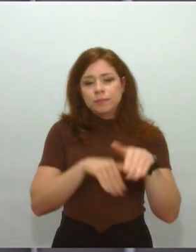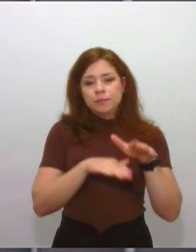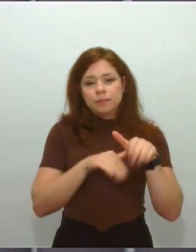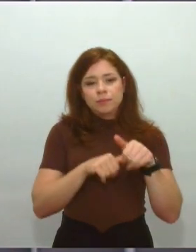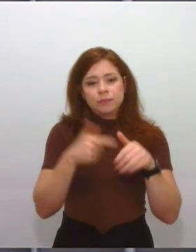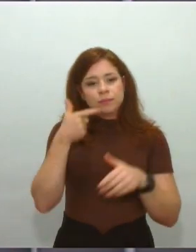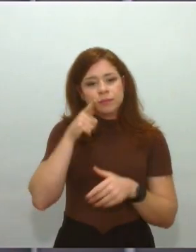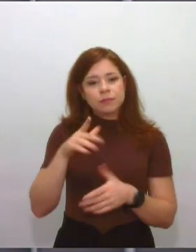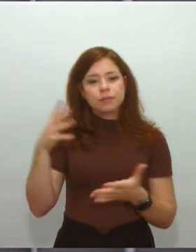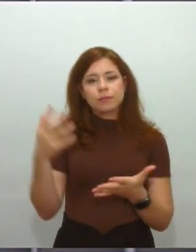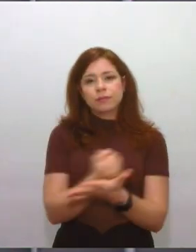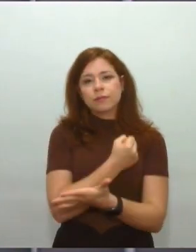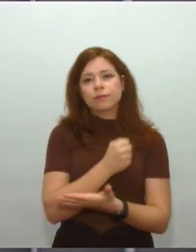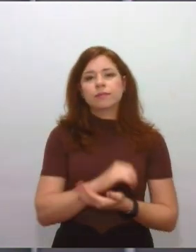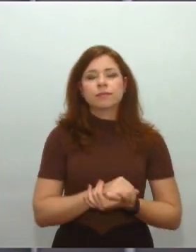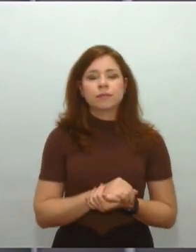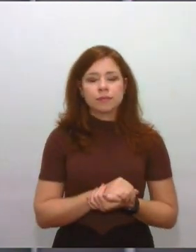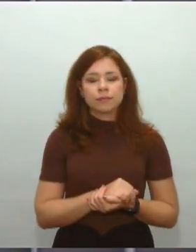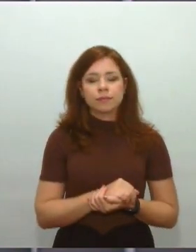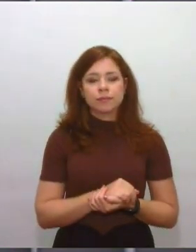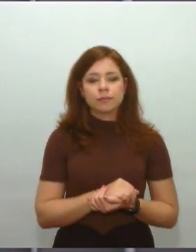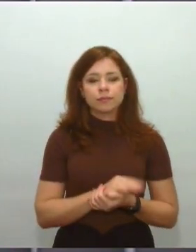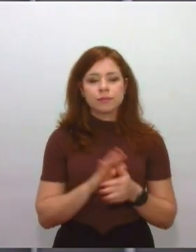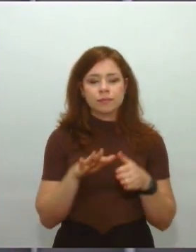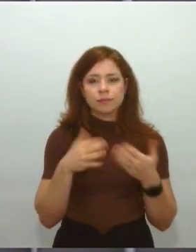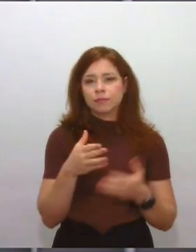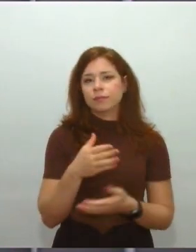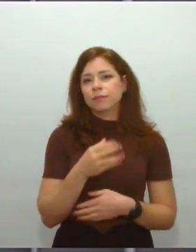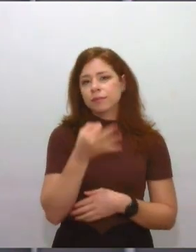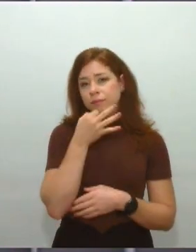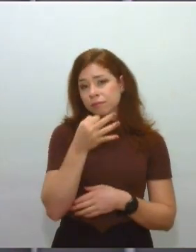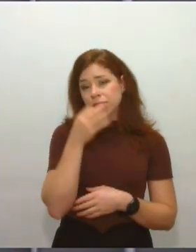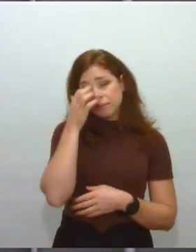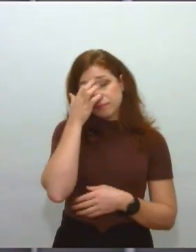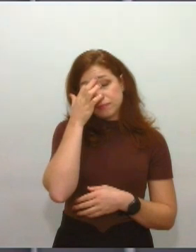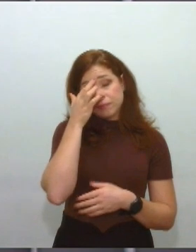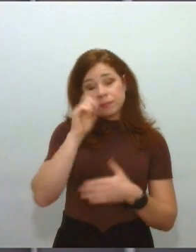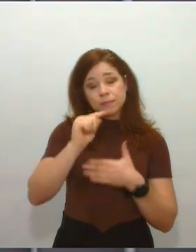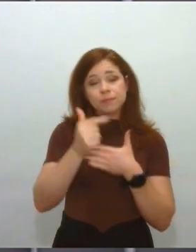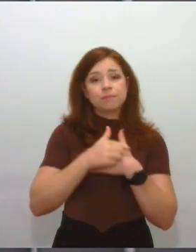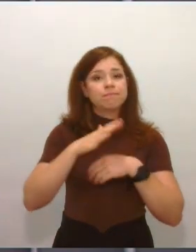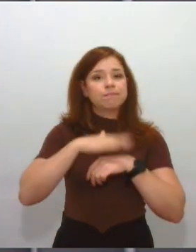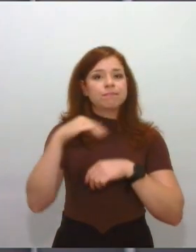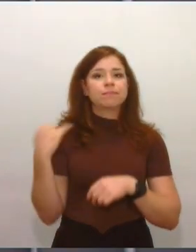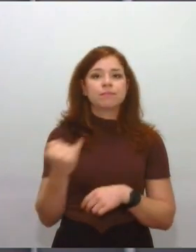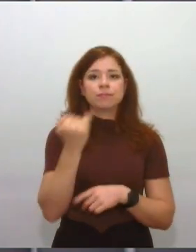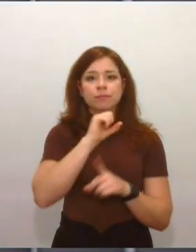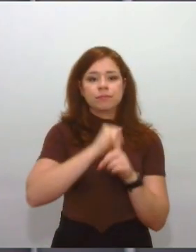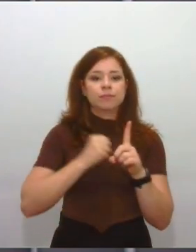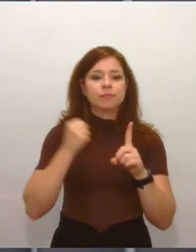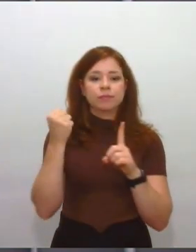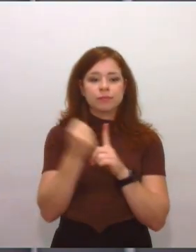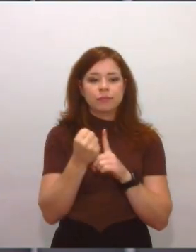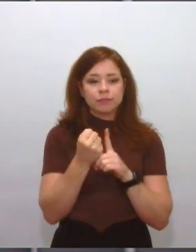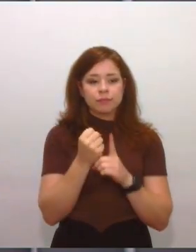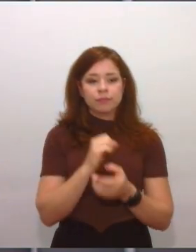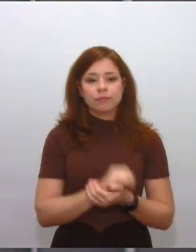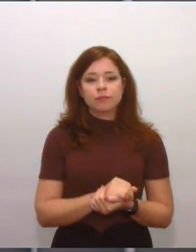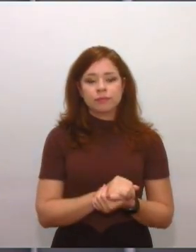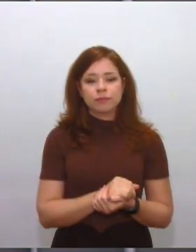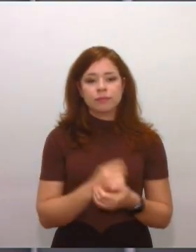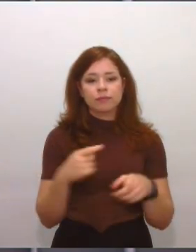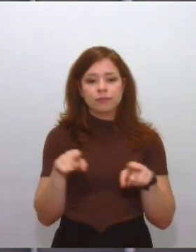Então, para mim, esses são os papéis mais importantes, assim, sociais da fanfarra e também